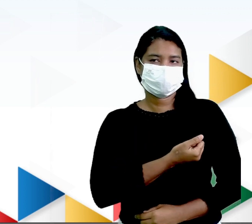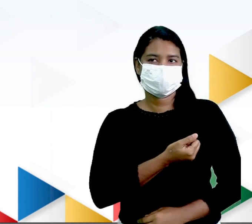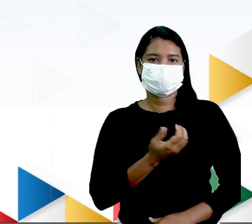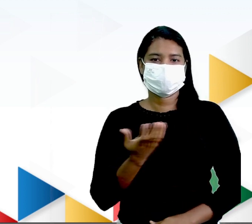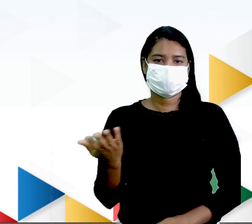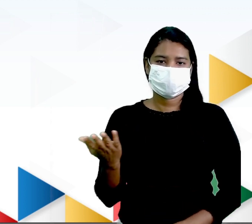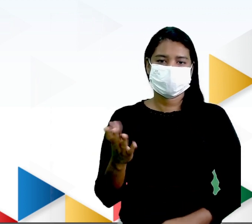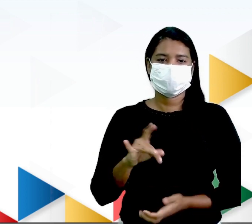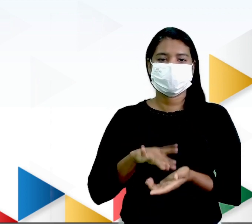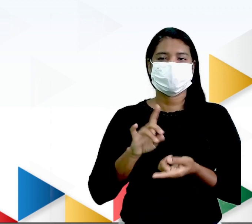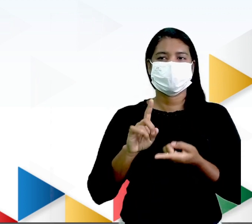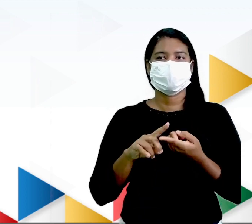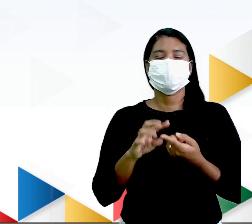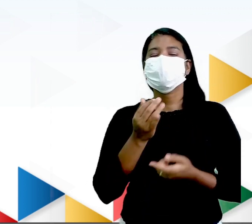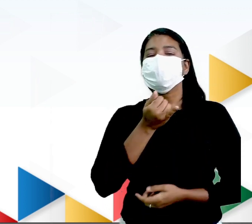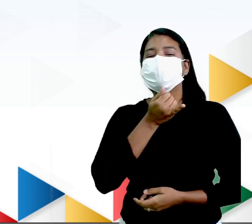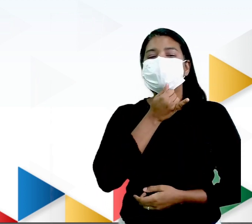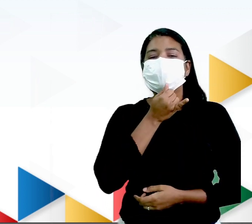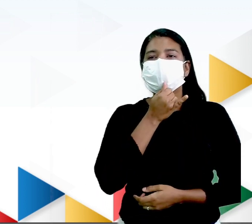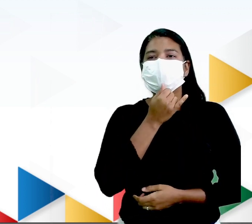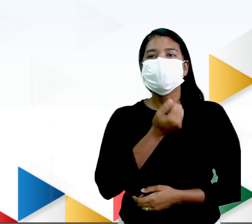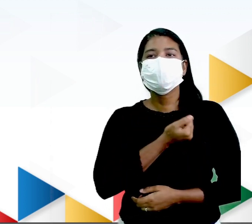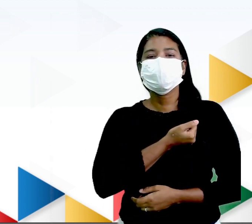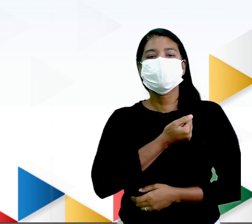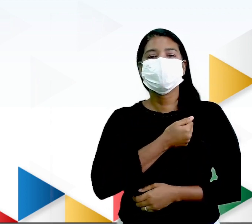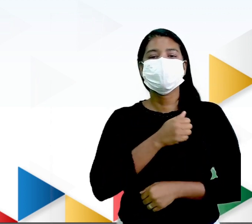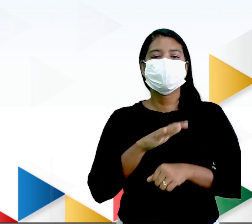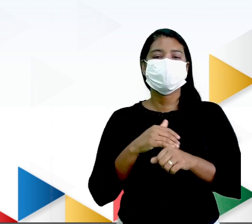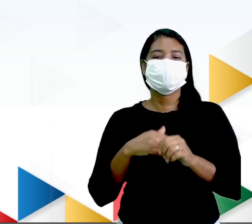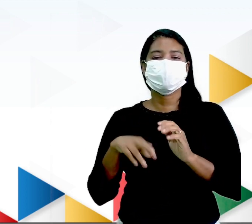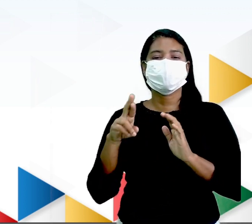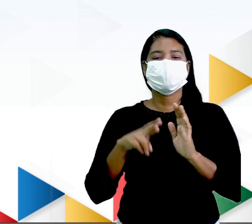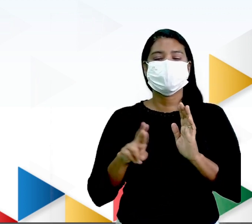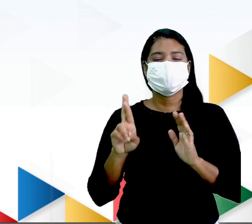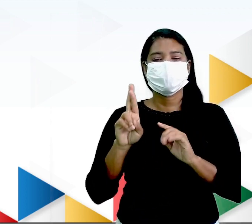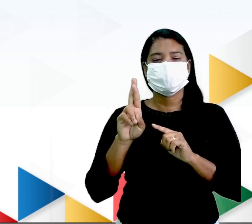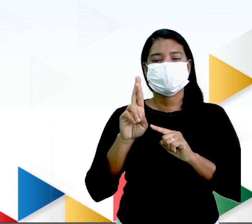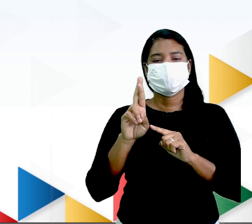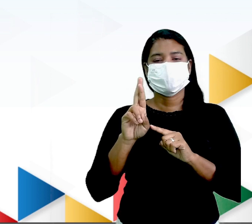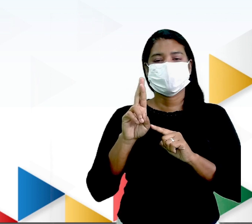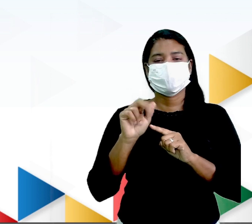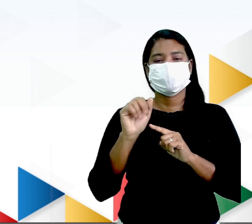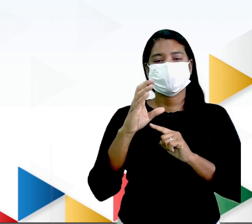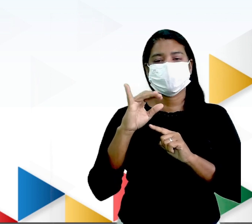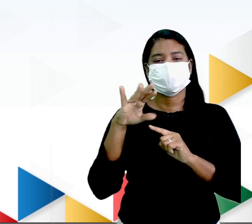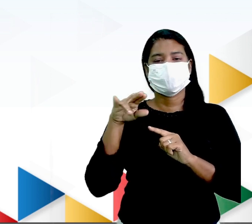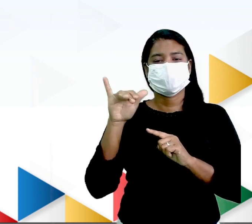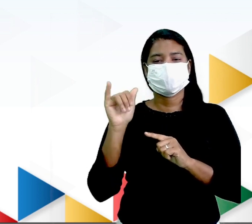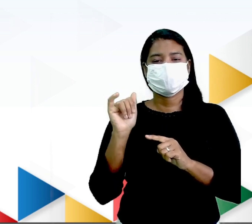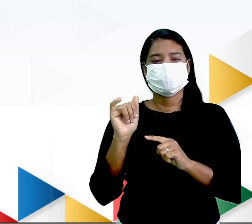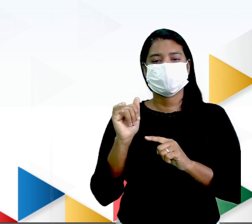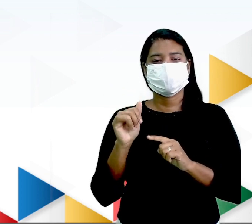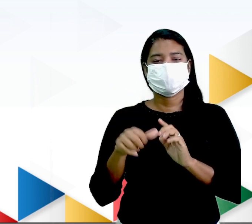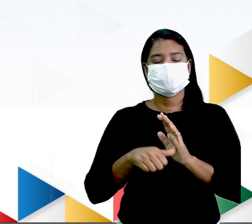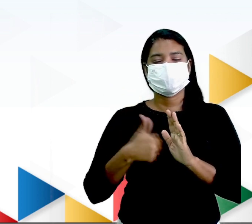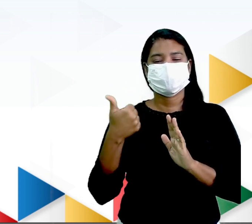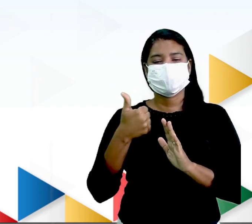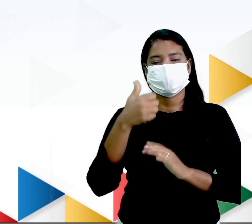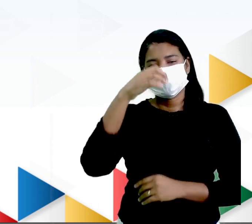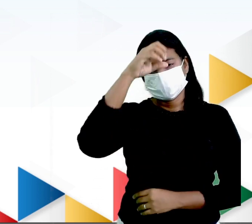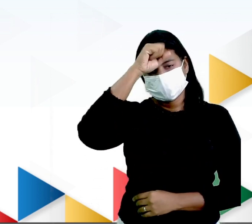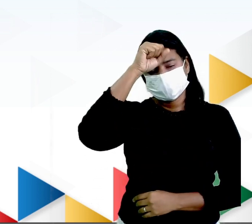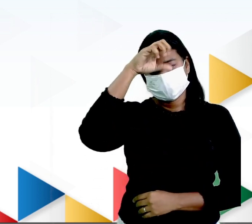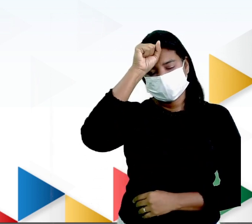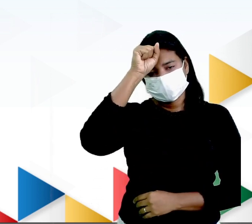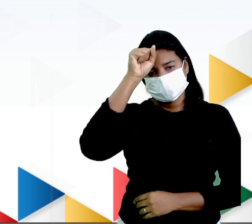são exemplos de números chamados racionais. Não lembra? Vou te explicar. Primeiro você aprendeu